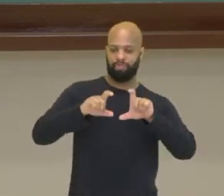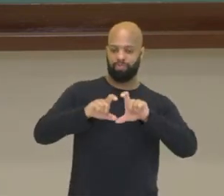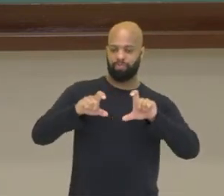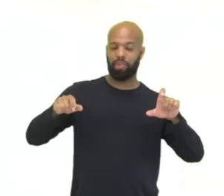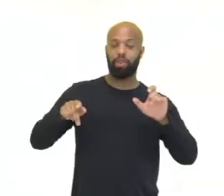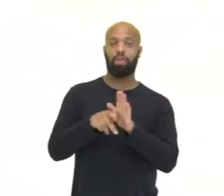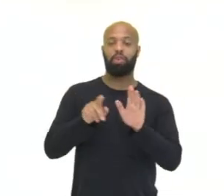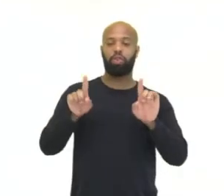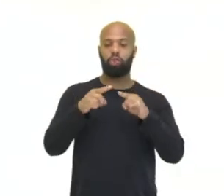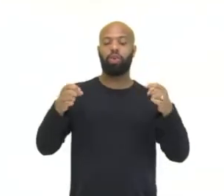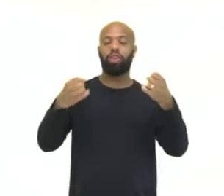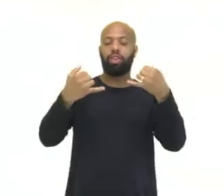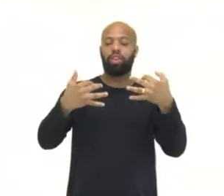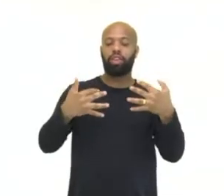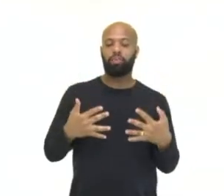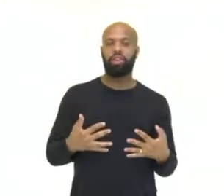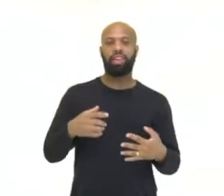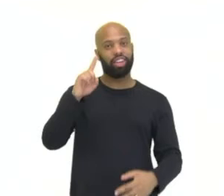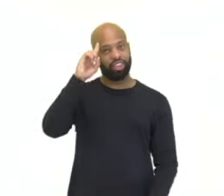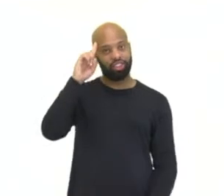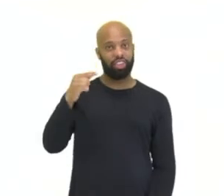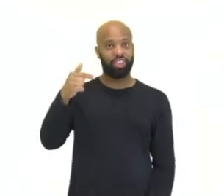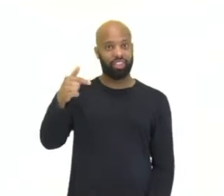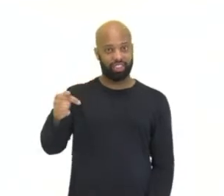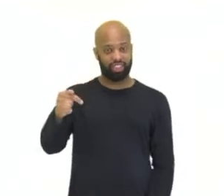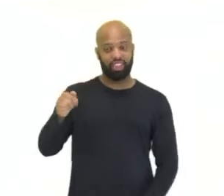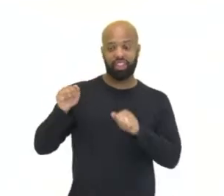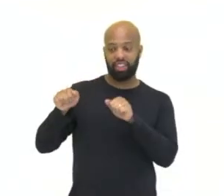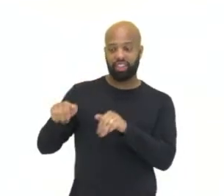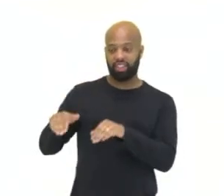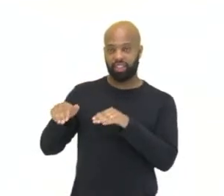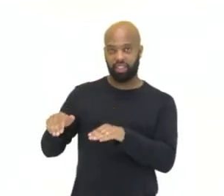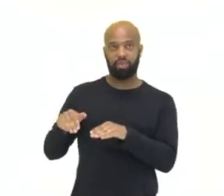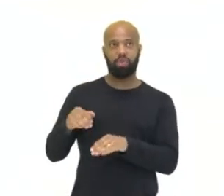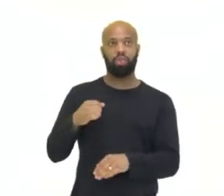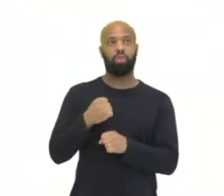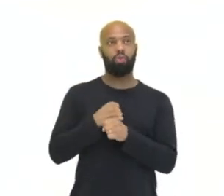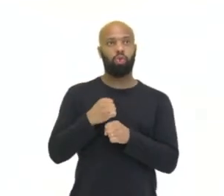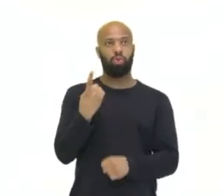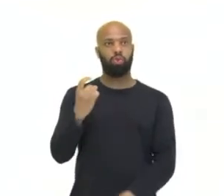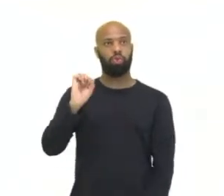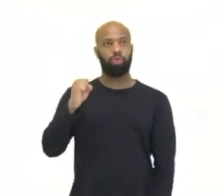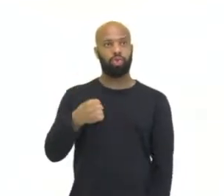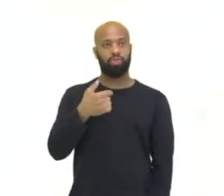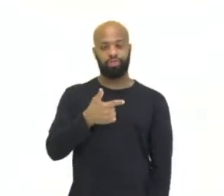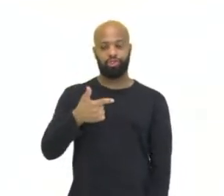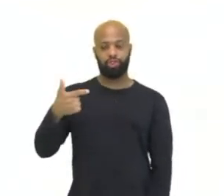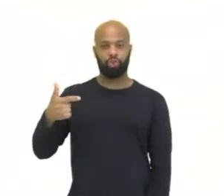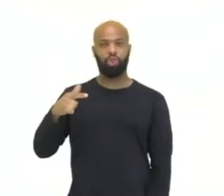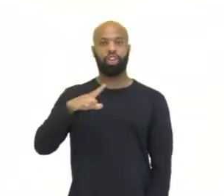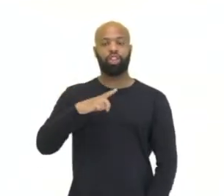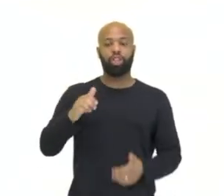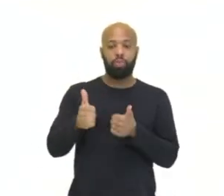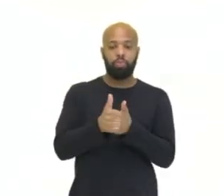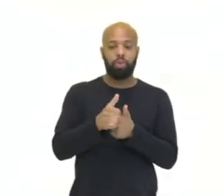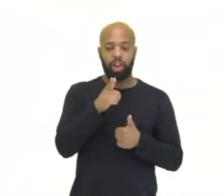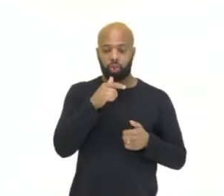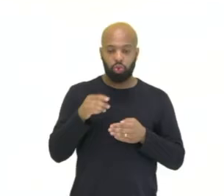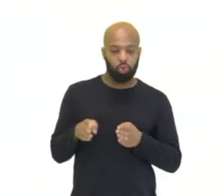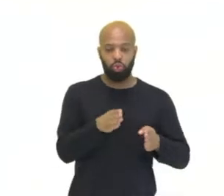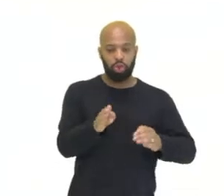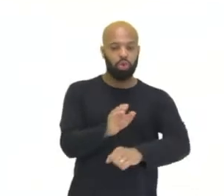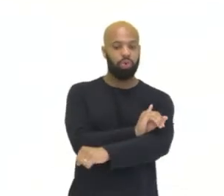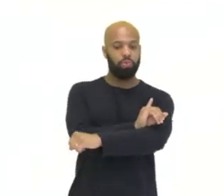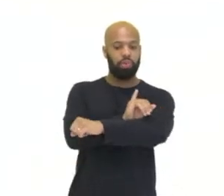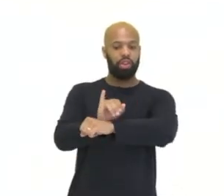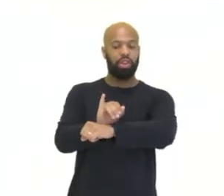ele explica, né, que no dia 7 de setembro de 1822, Às calmas margens do rio Ipiranga,